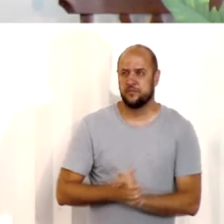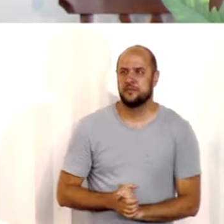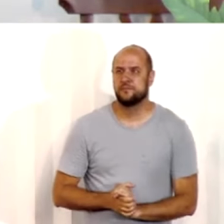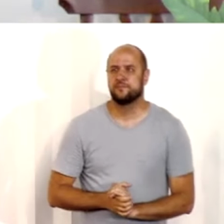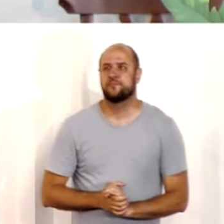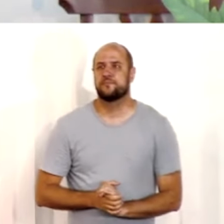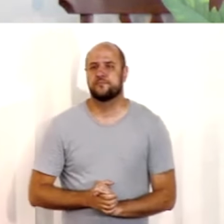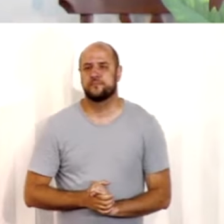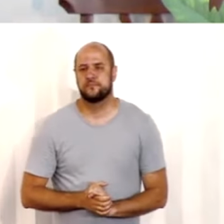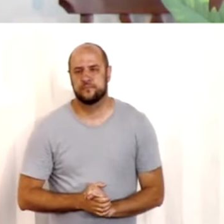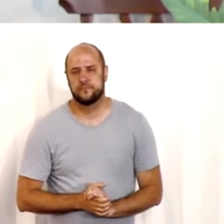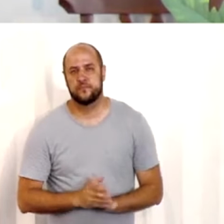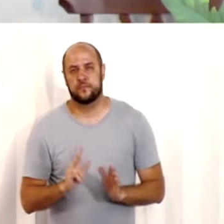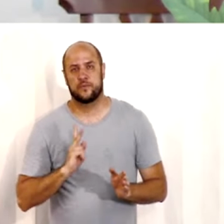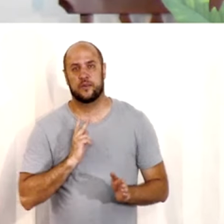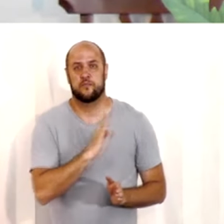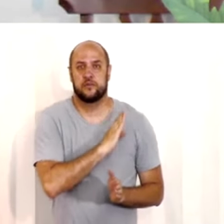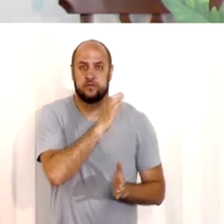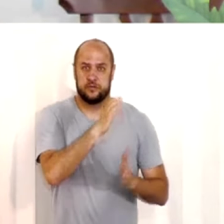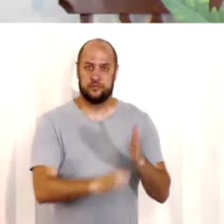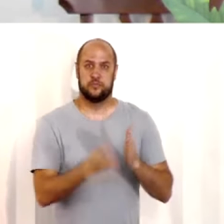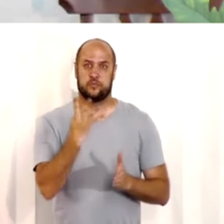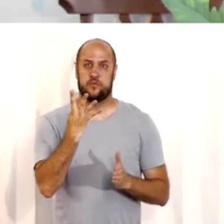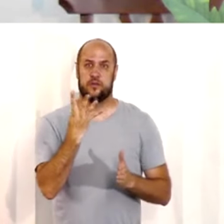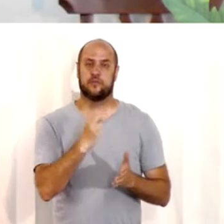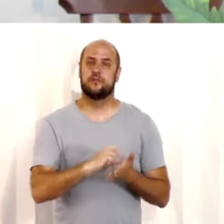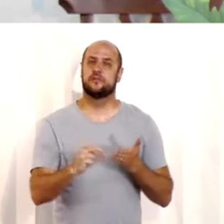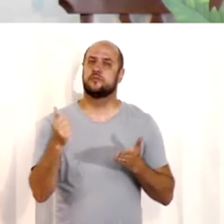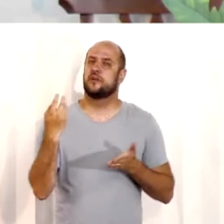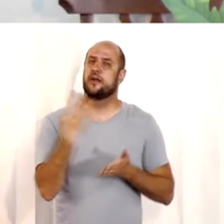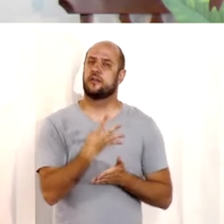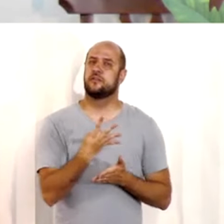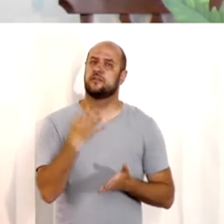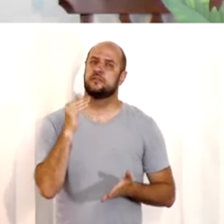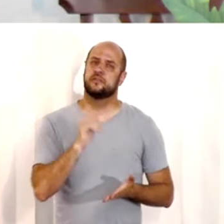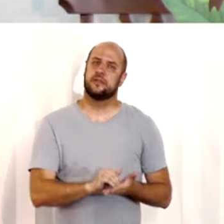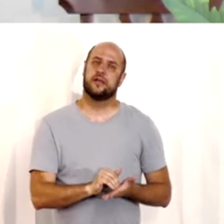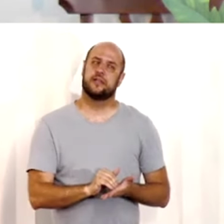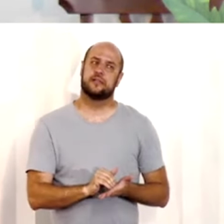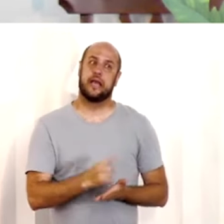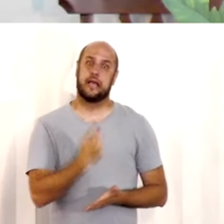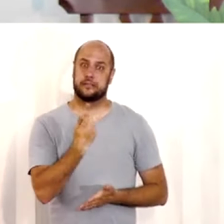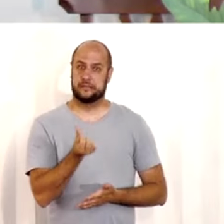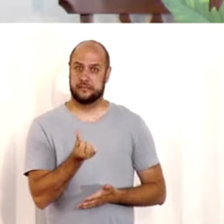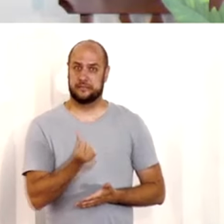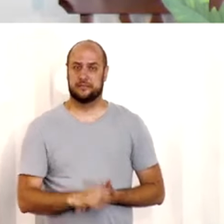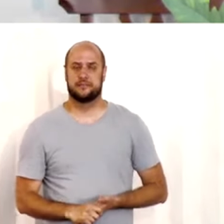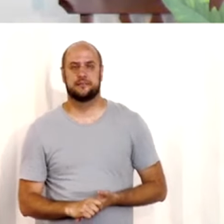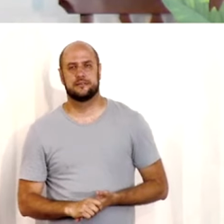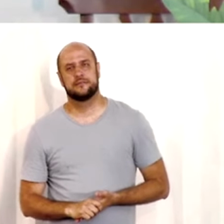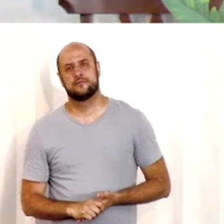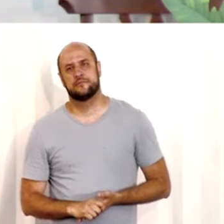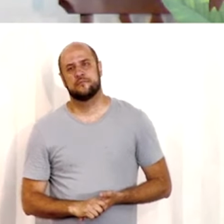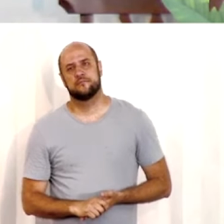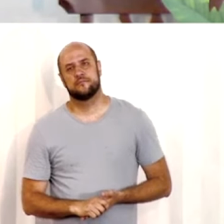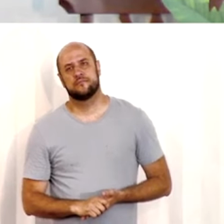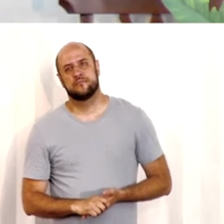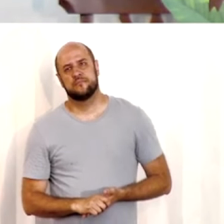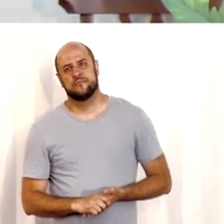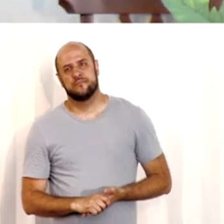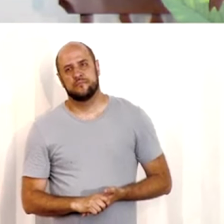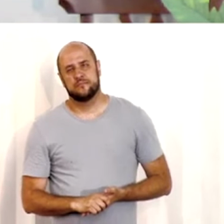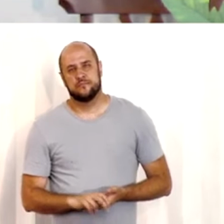favor. Hebreus capítulo 4, versículos 14 até o 16. Veja